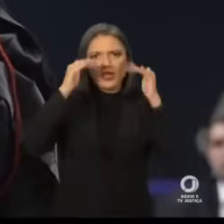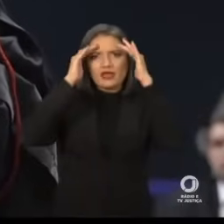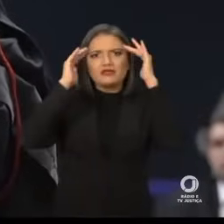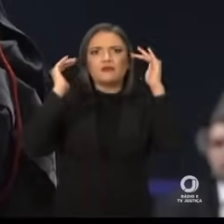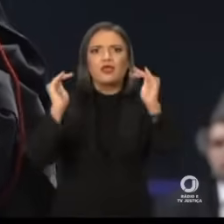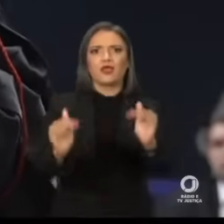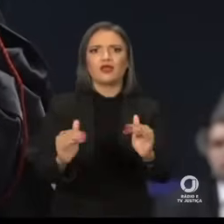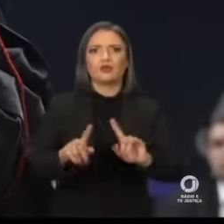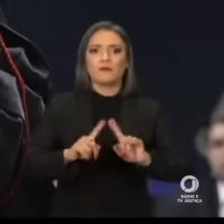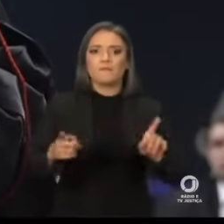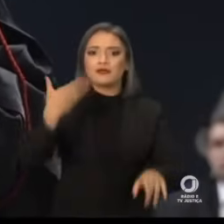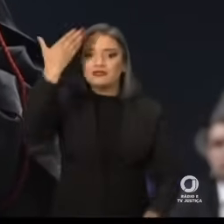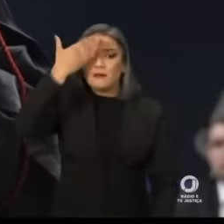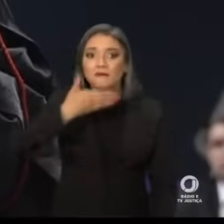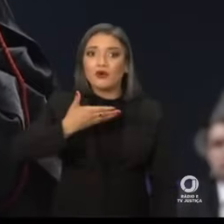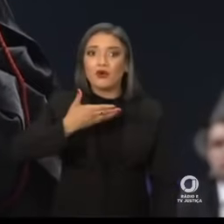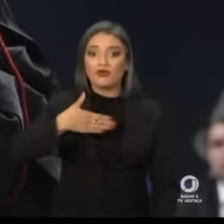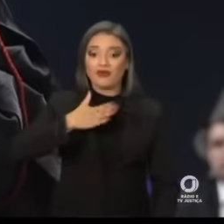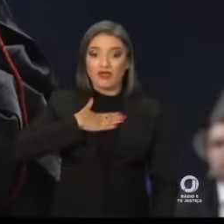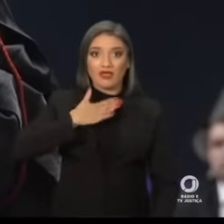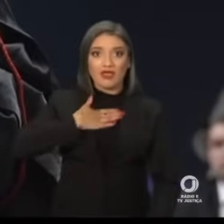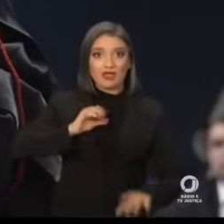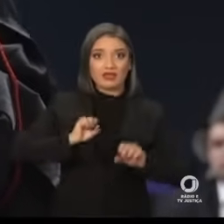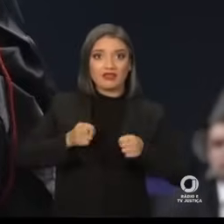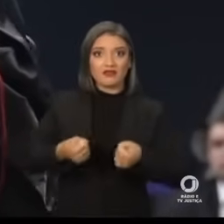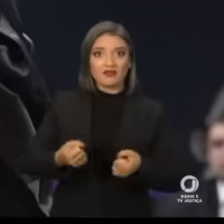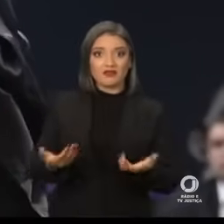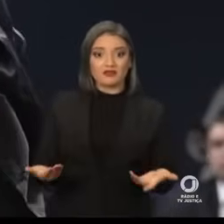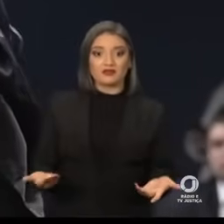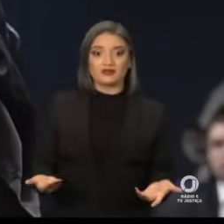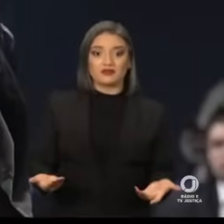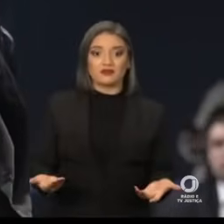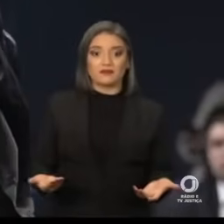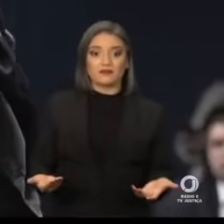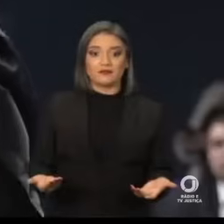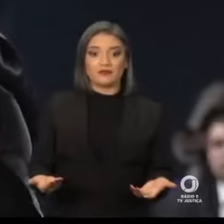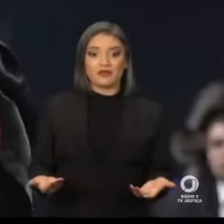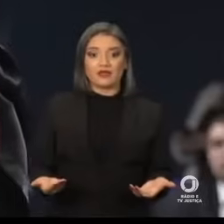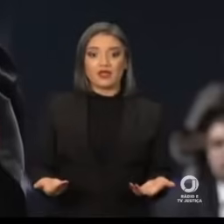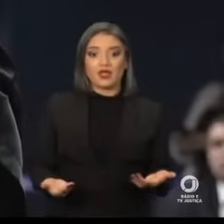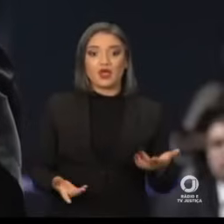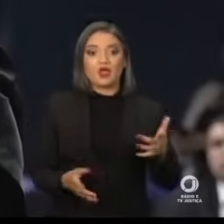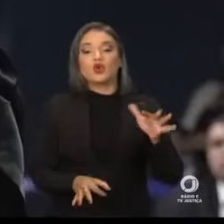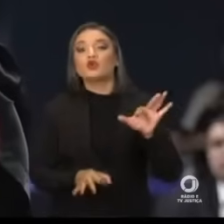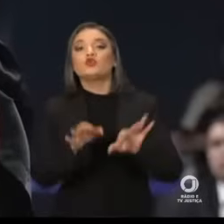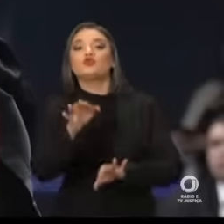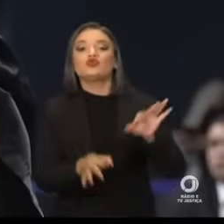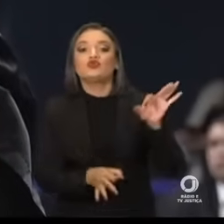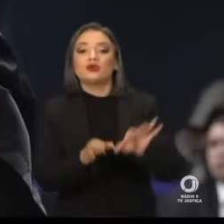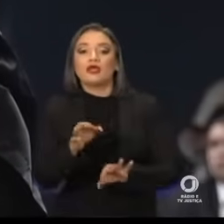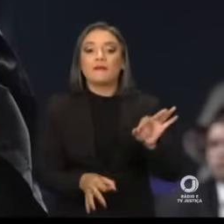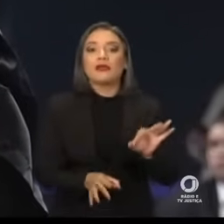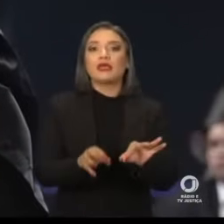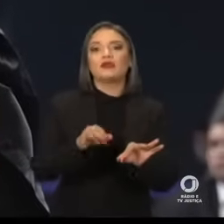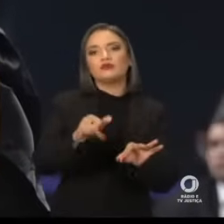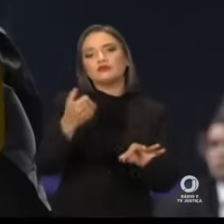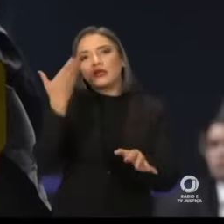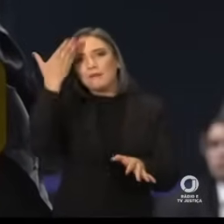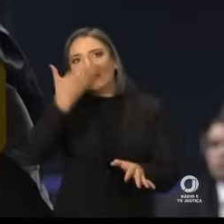prova é da defesa. O juízo de valor sobre a prova é de Vossas